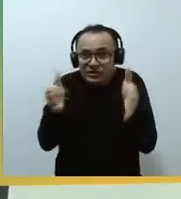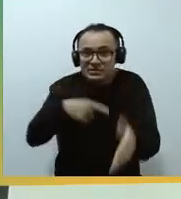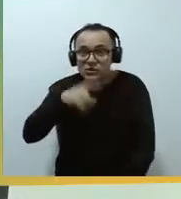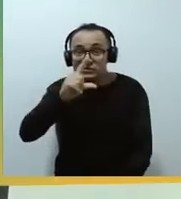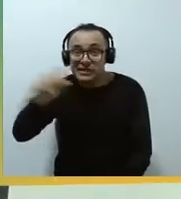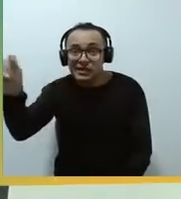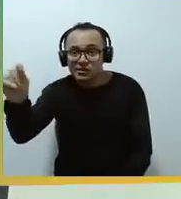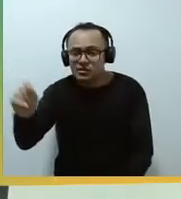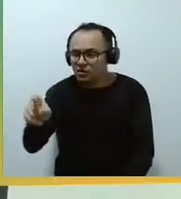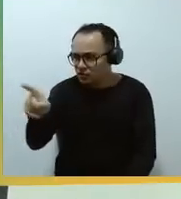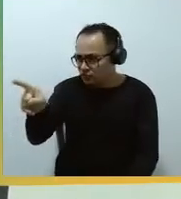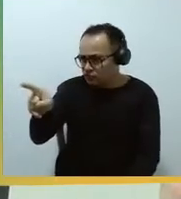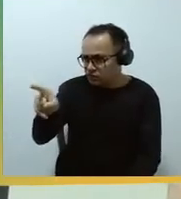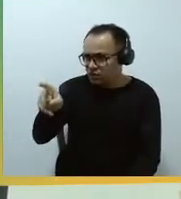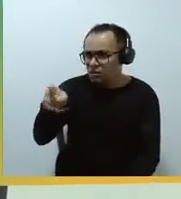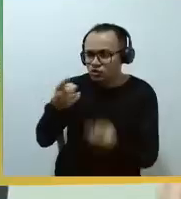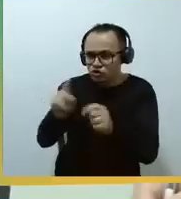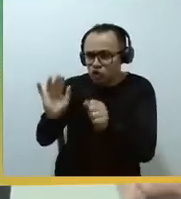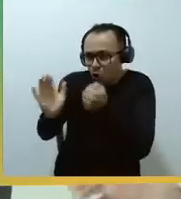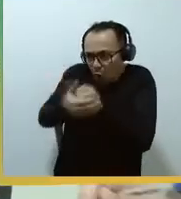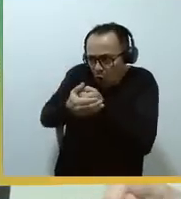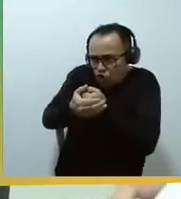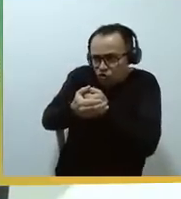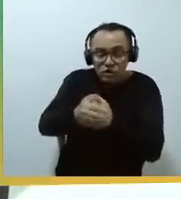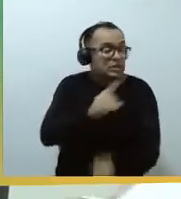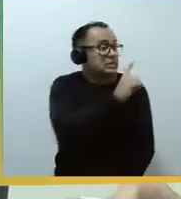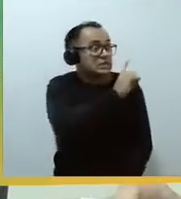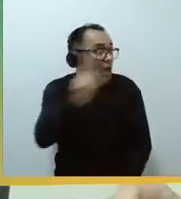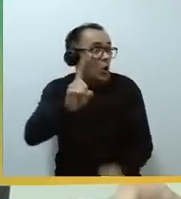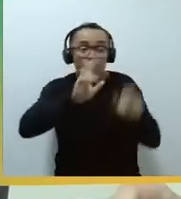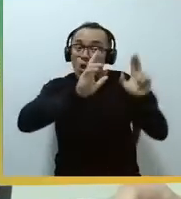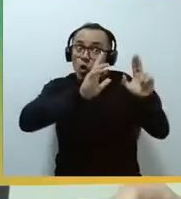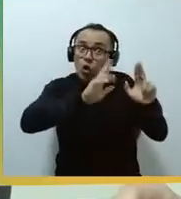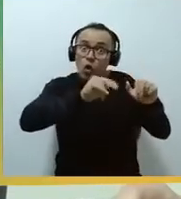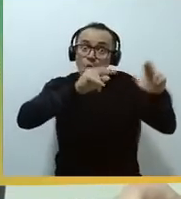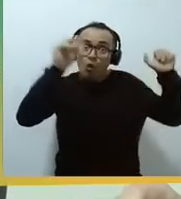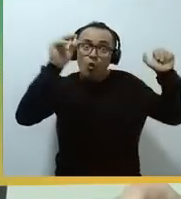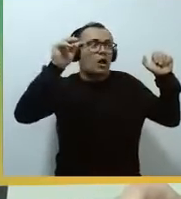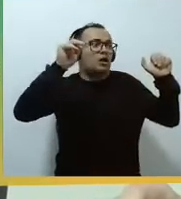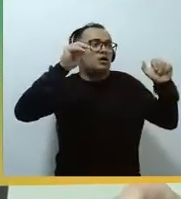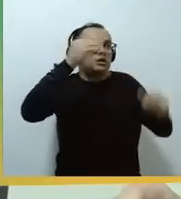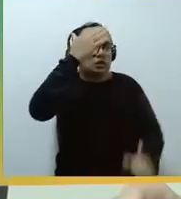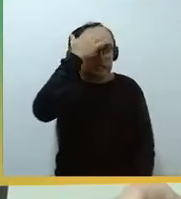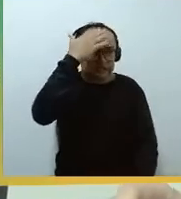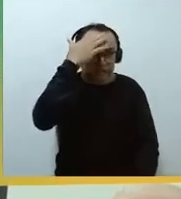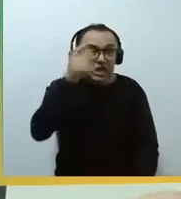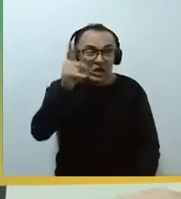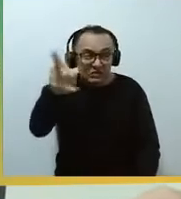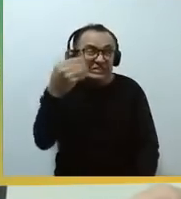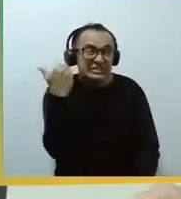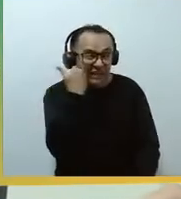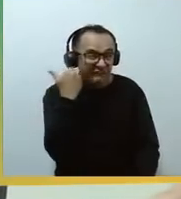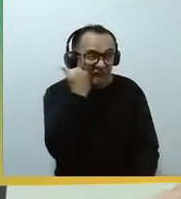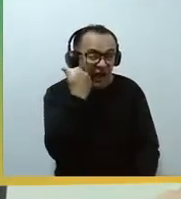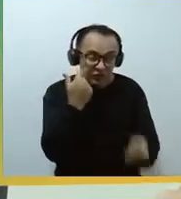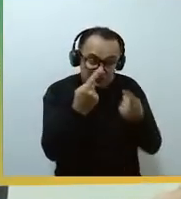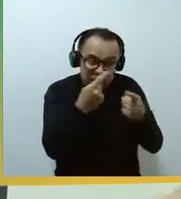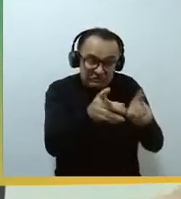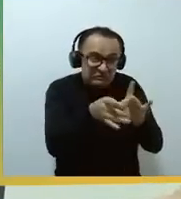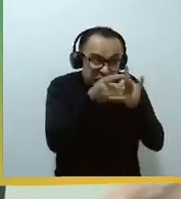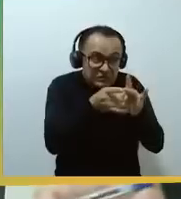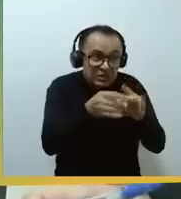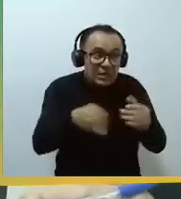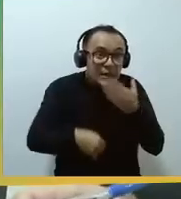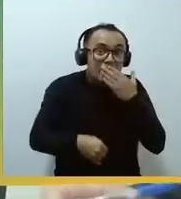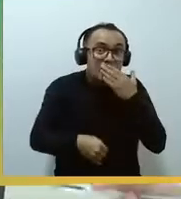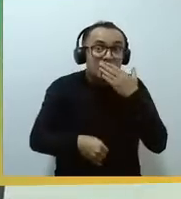da Serrana? Não, não sou, nunca fui, e sei que alguns sem vergonha fazem essa associação. Eu peço que alguém que faça,